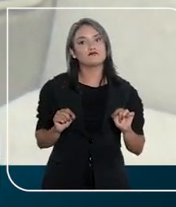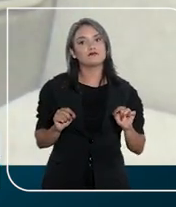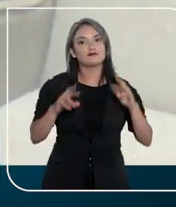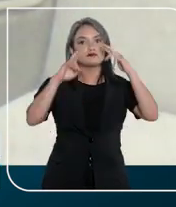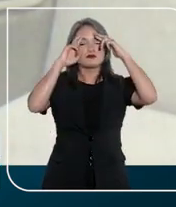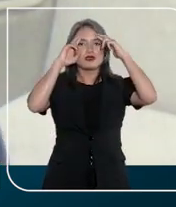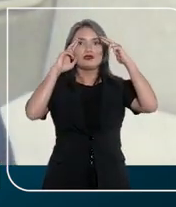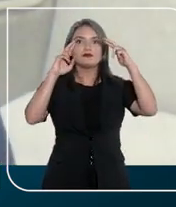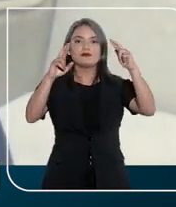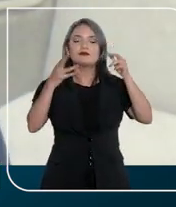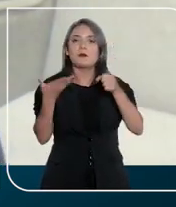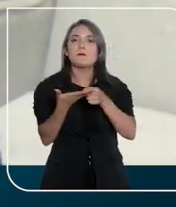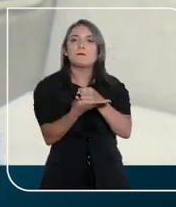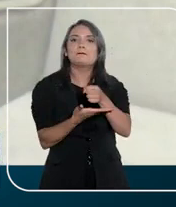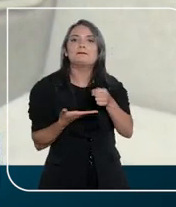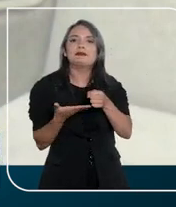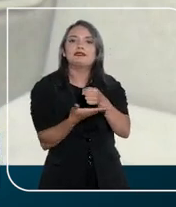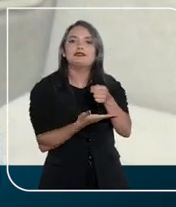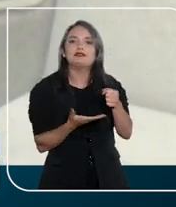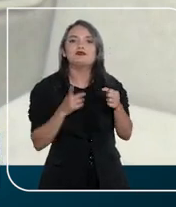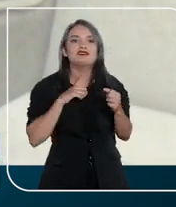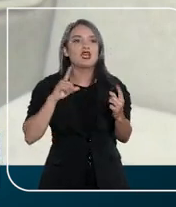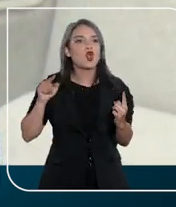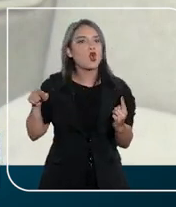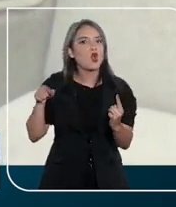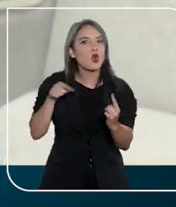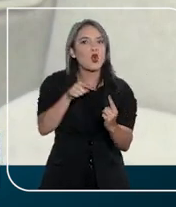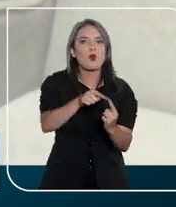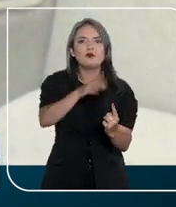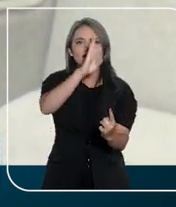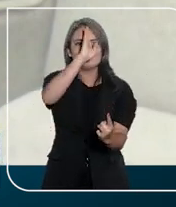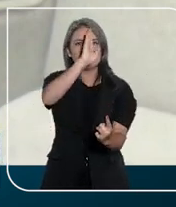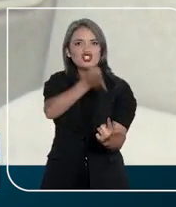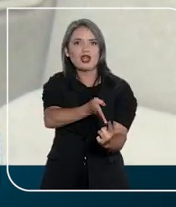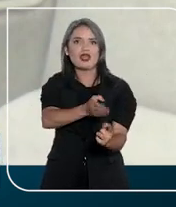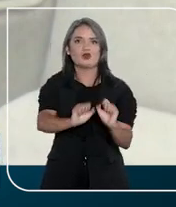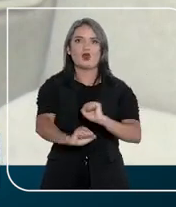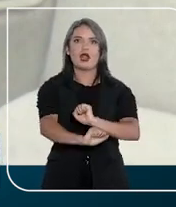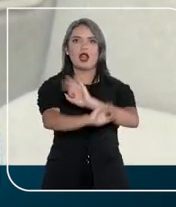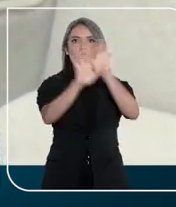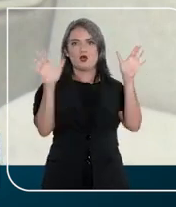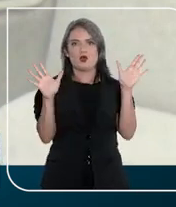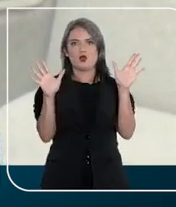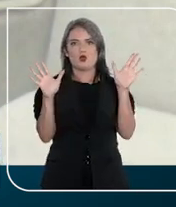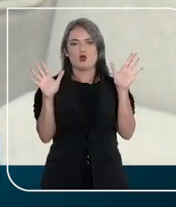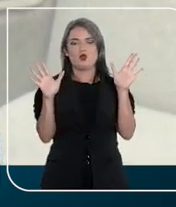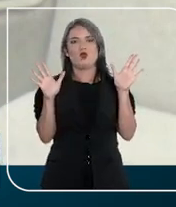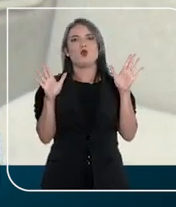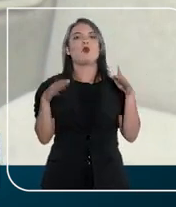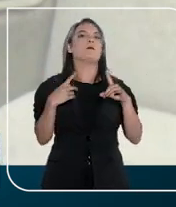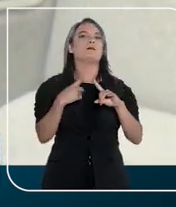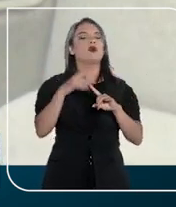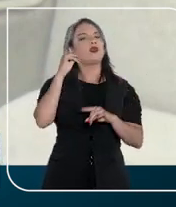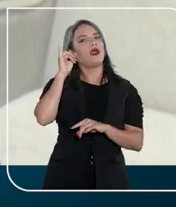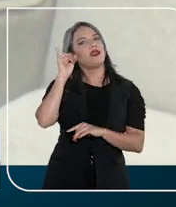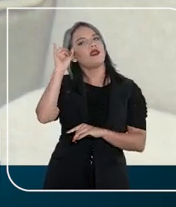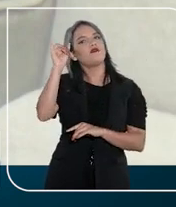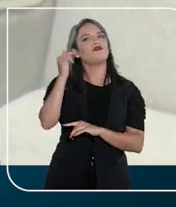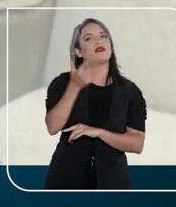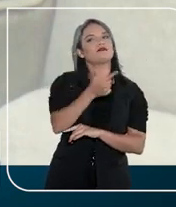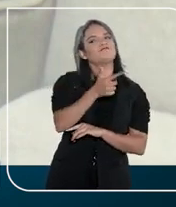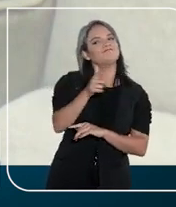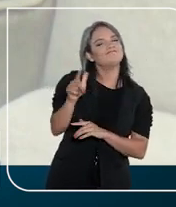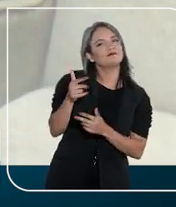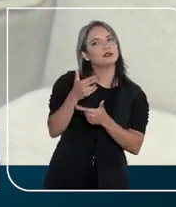da objetividade, porque a objetividade afasta considerações subjetivas que muitas vezes